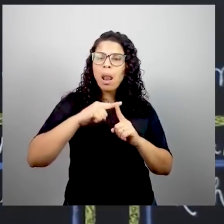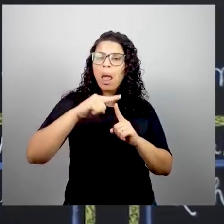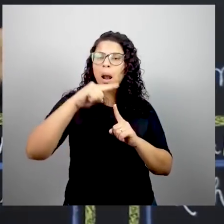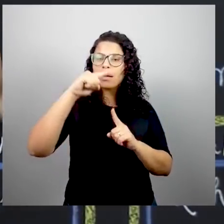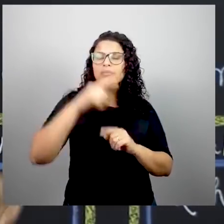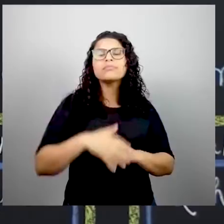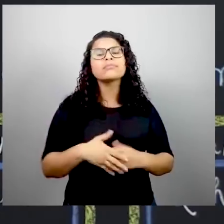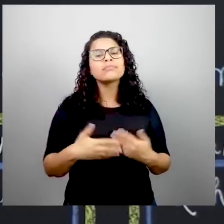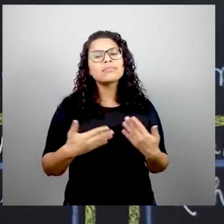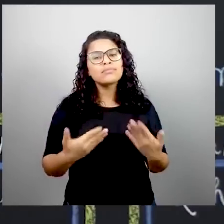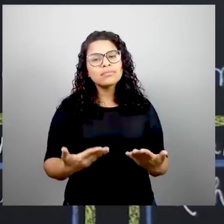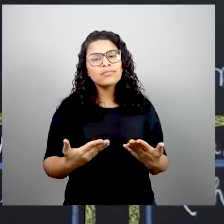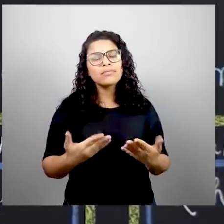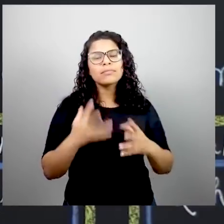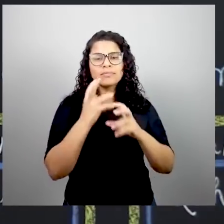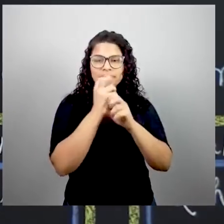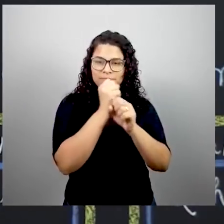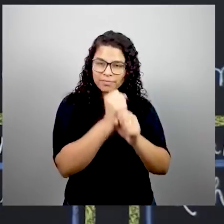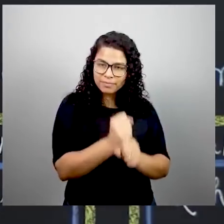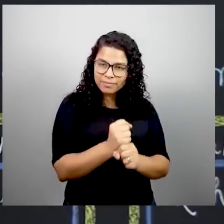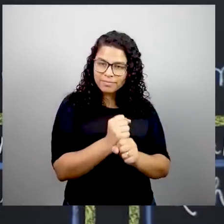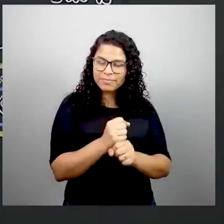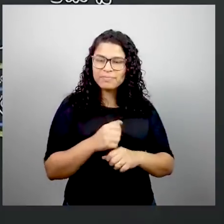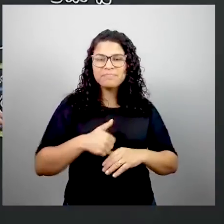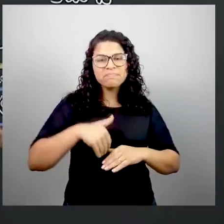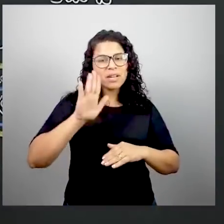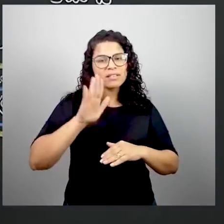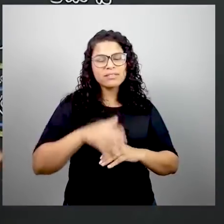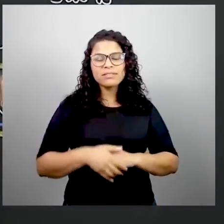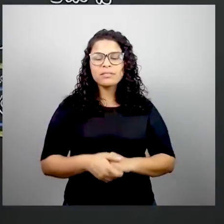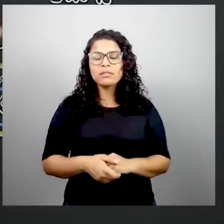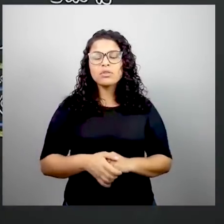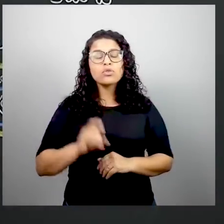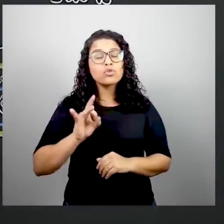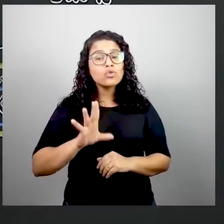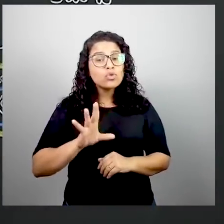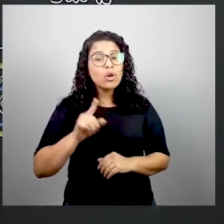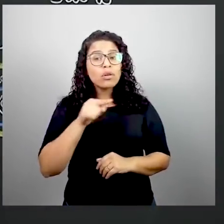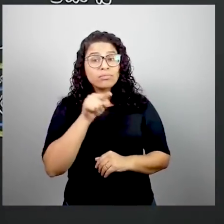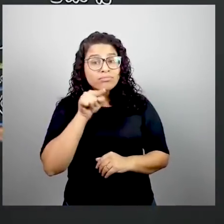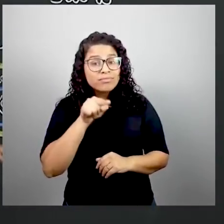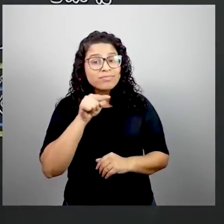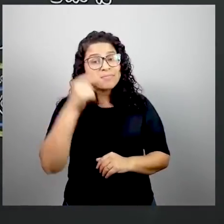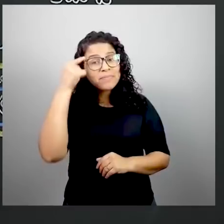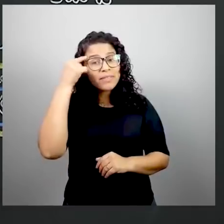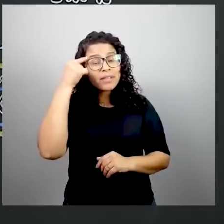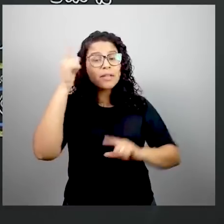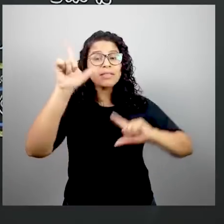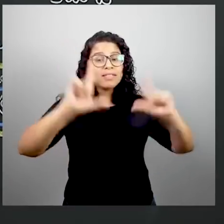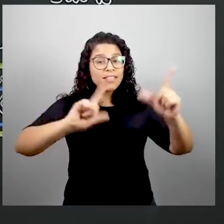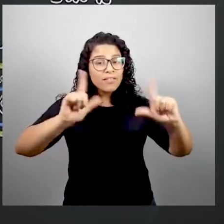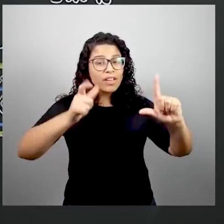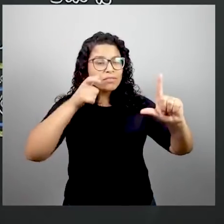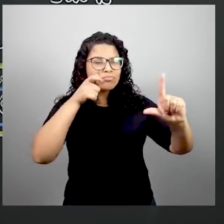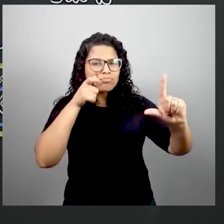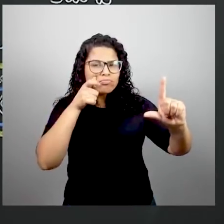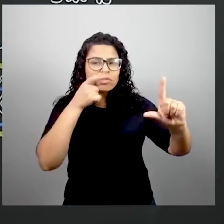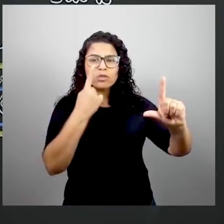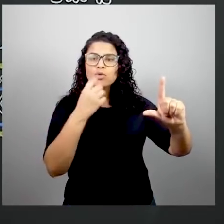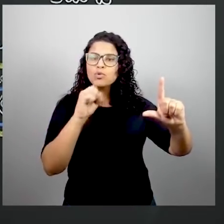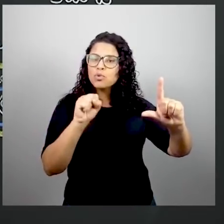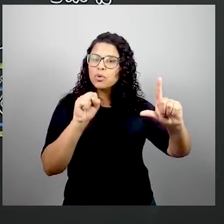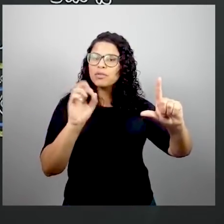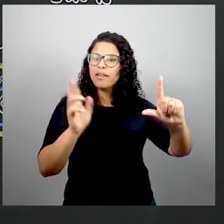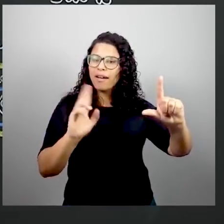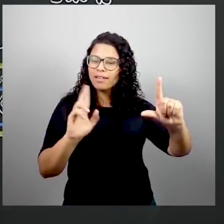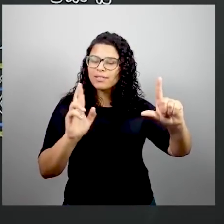vai aumentando, vai chegar naquela coisa linda. Então, agora você já sabe que só você aí assistindo televisão, já é 18. Já é uma boa ideia para